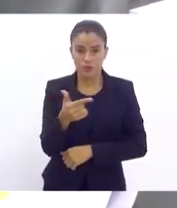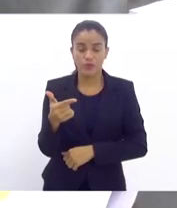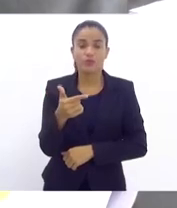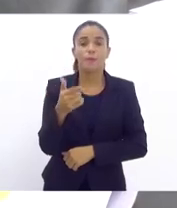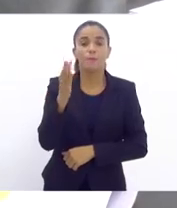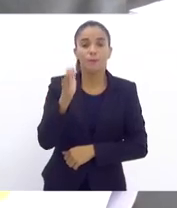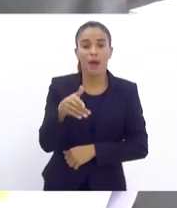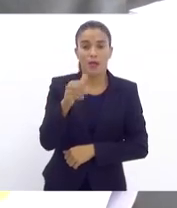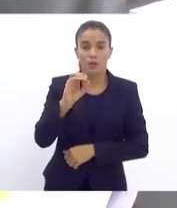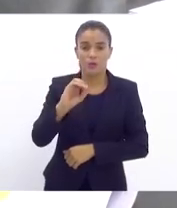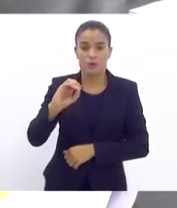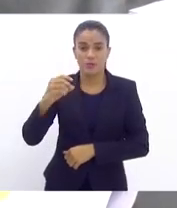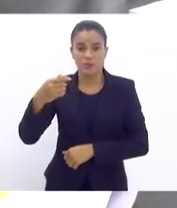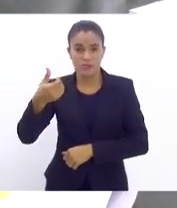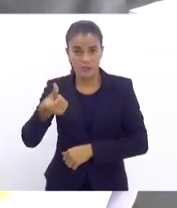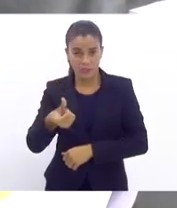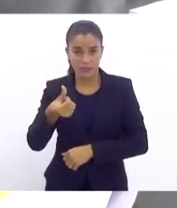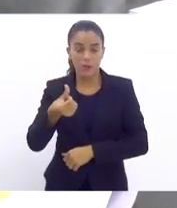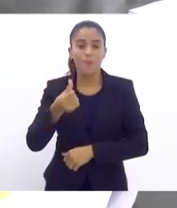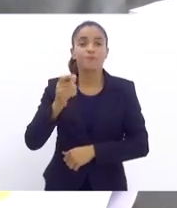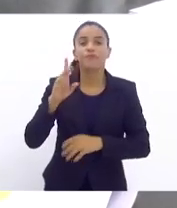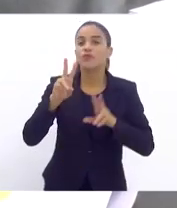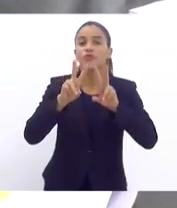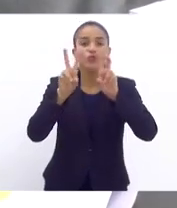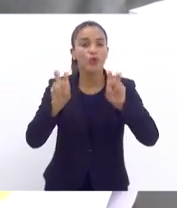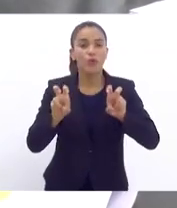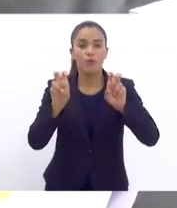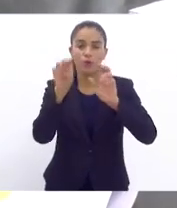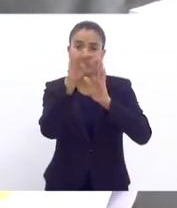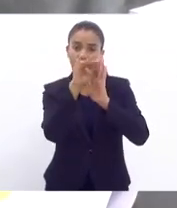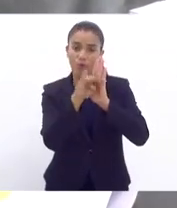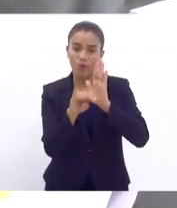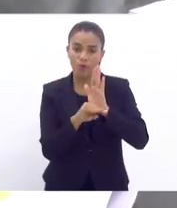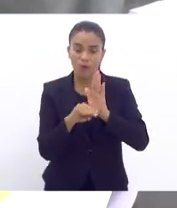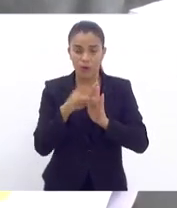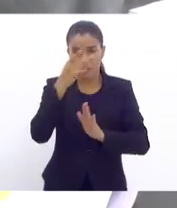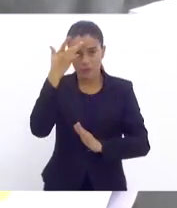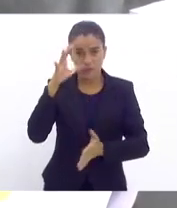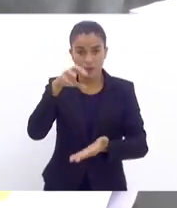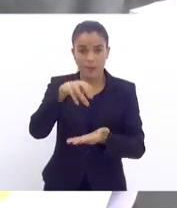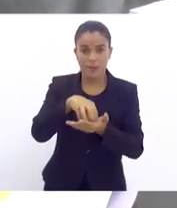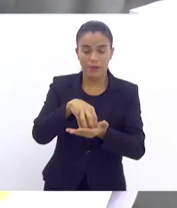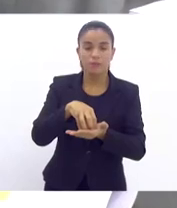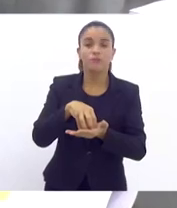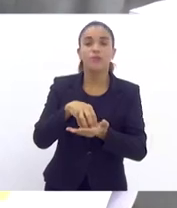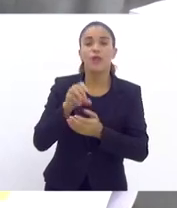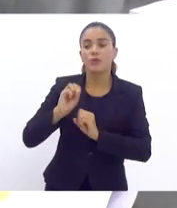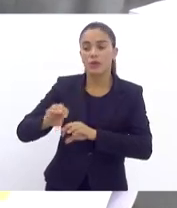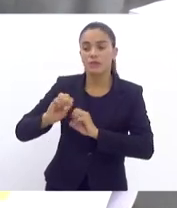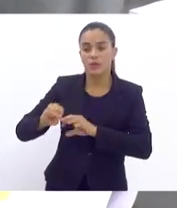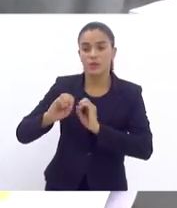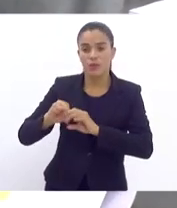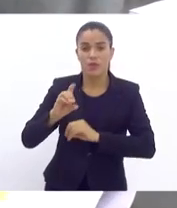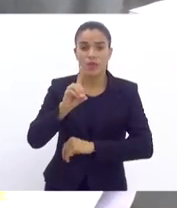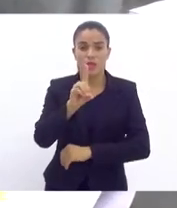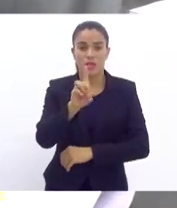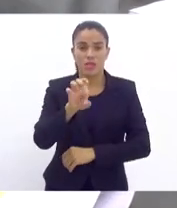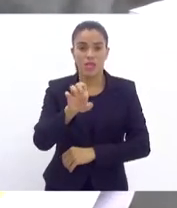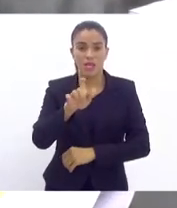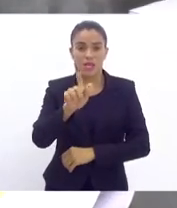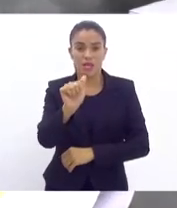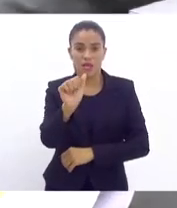que dispõe sobre a reestruturação do quadro de pessoal do departamento Geral de ações socioeducativas de gás e da outras